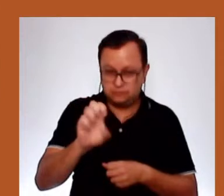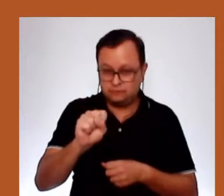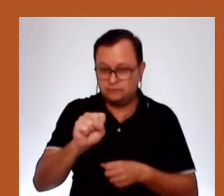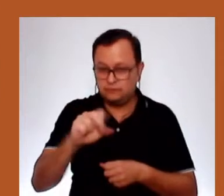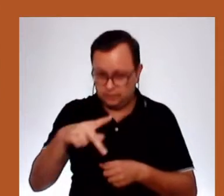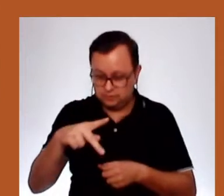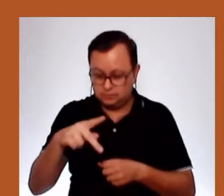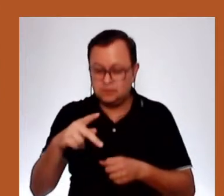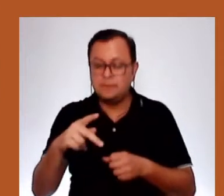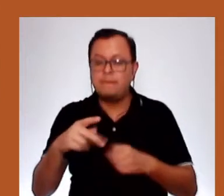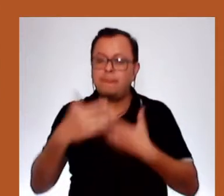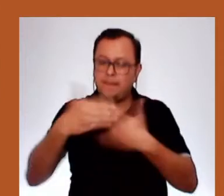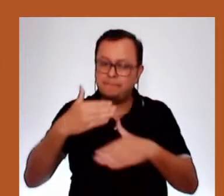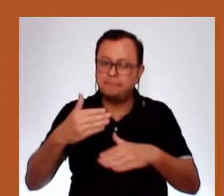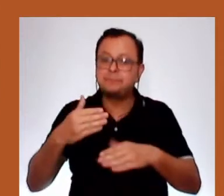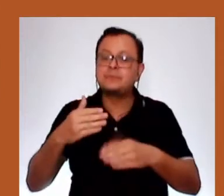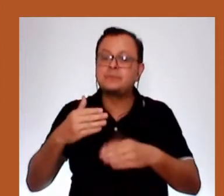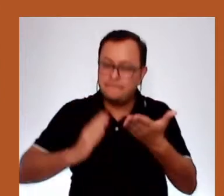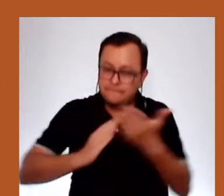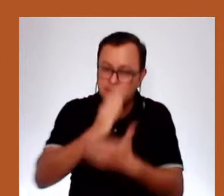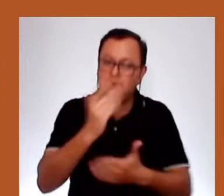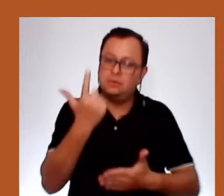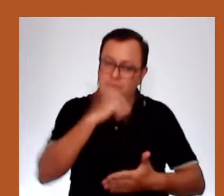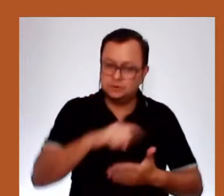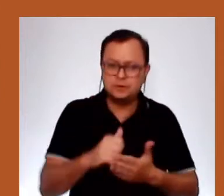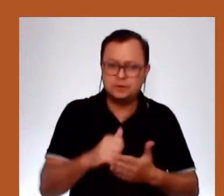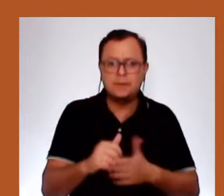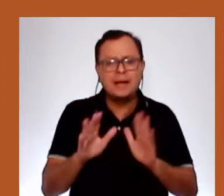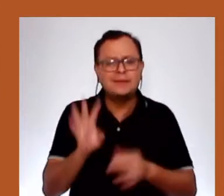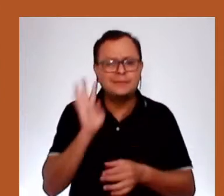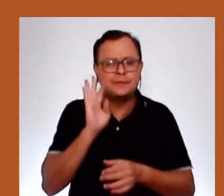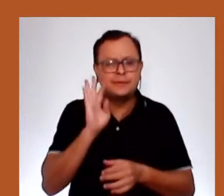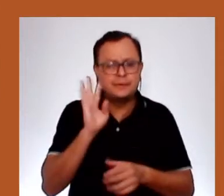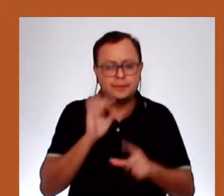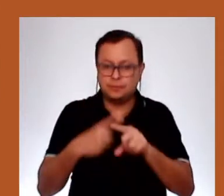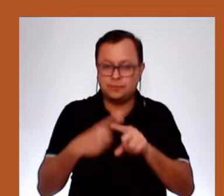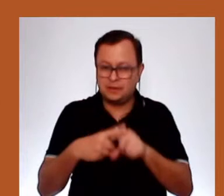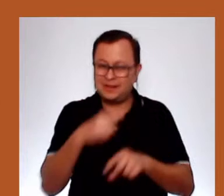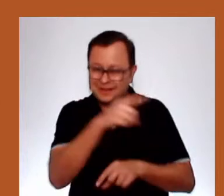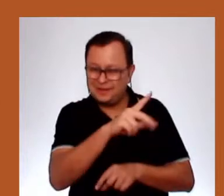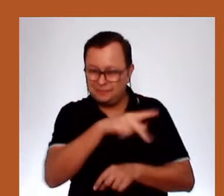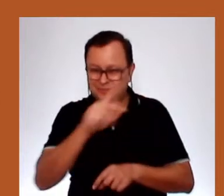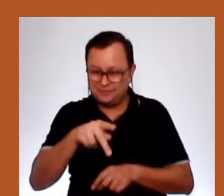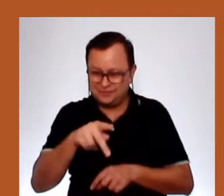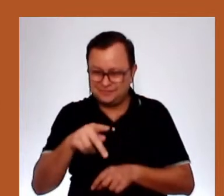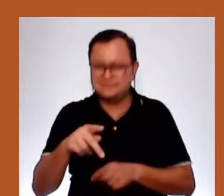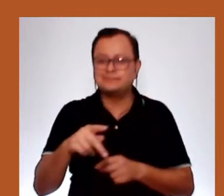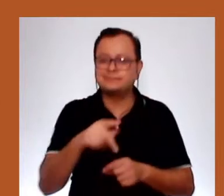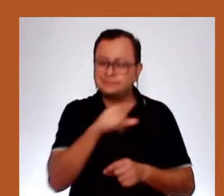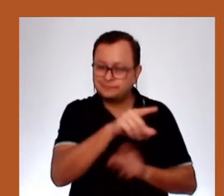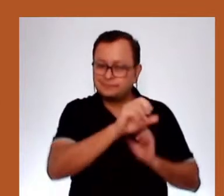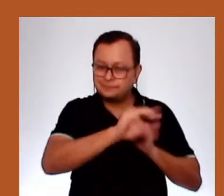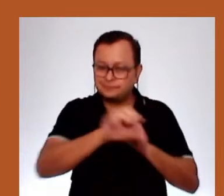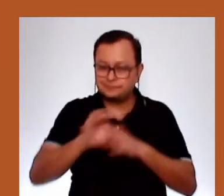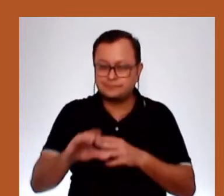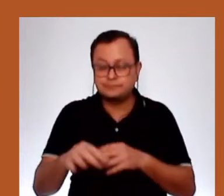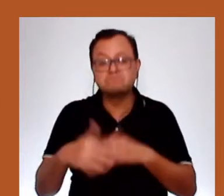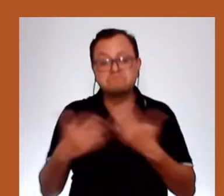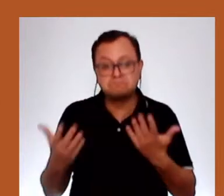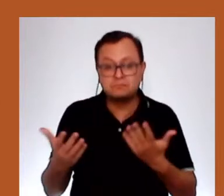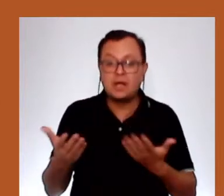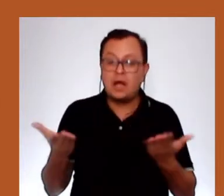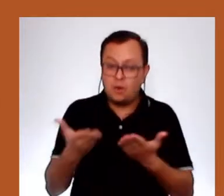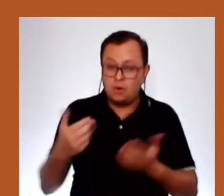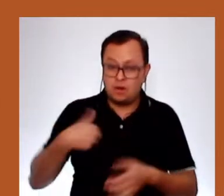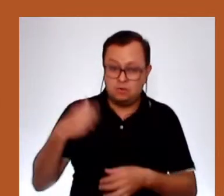e... foi muito interessante, porque quando o professor deu aula nesse dia, ele falou assim, bom, agora eu tenho que ir